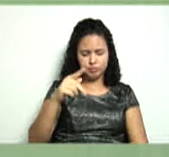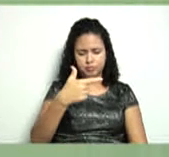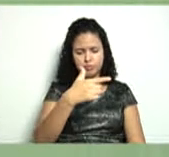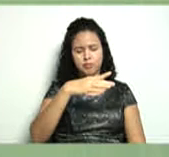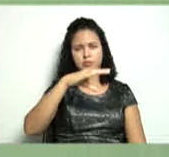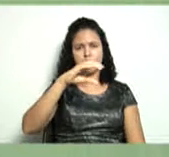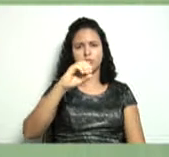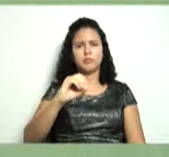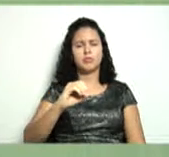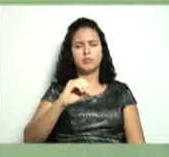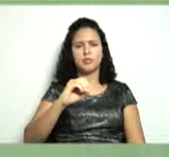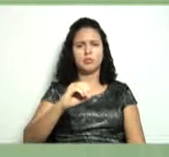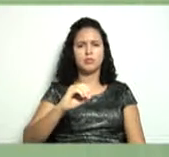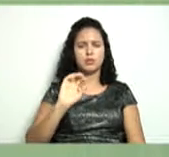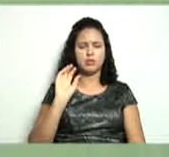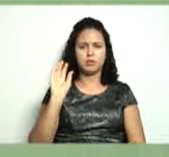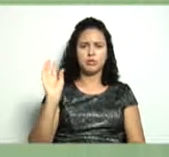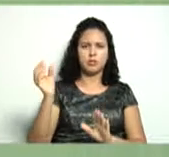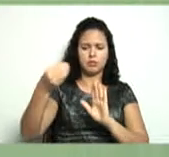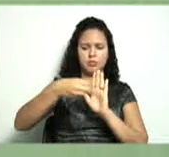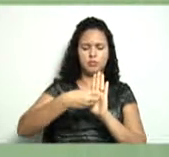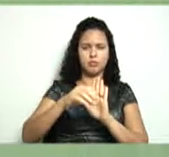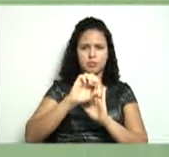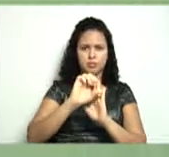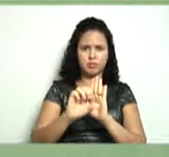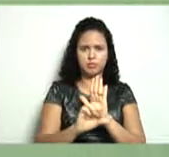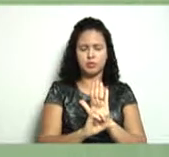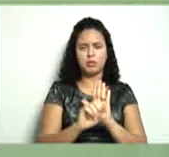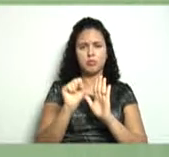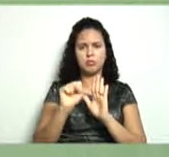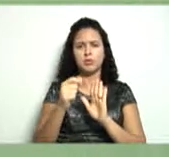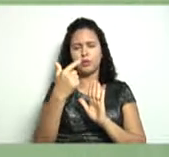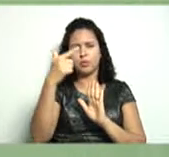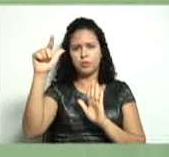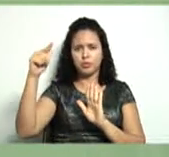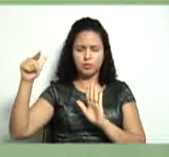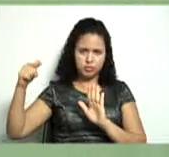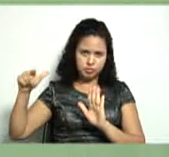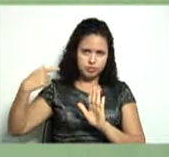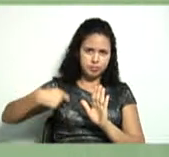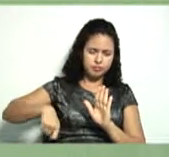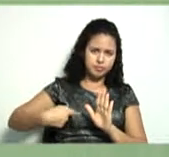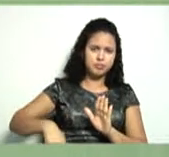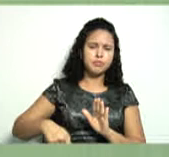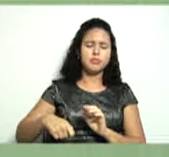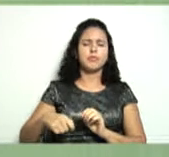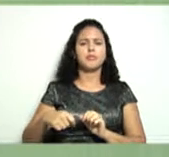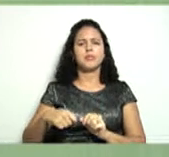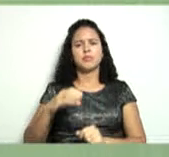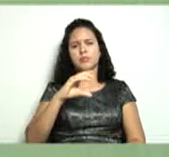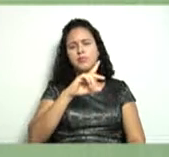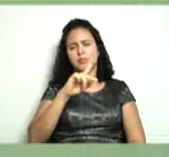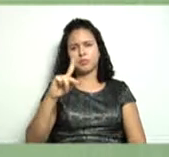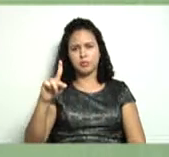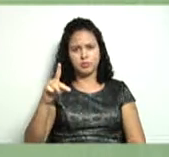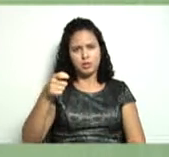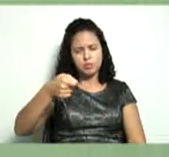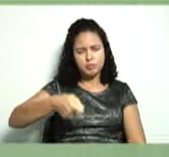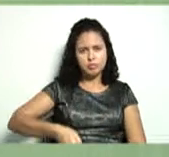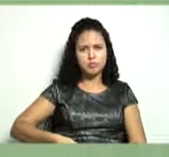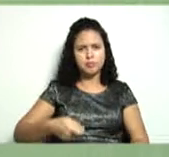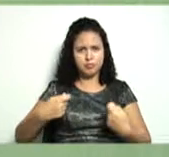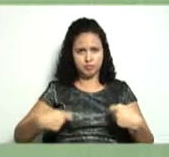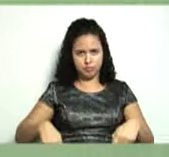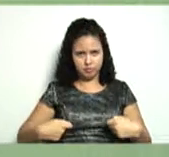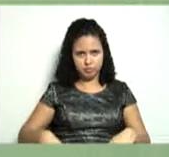lá também, dentro desse estatuto, pode estar outras necessidades que a cooperativa julgar